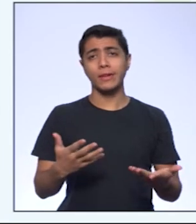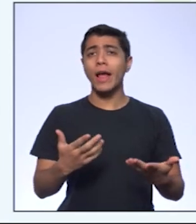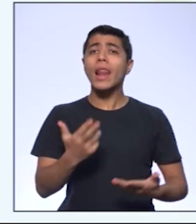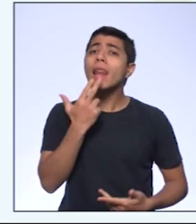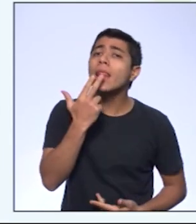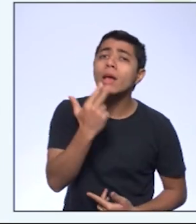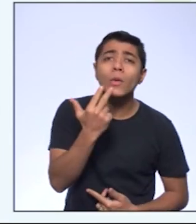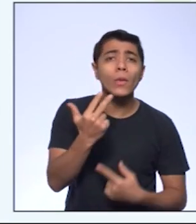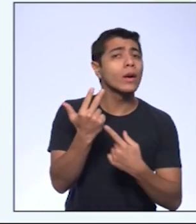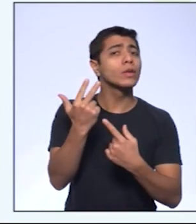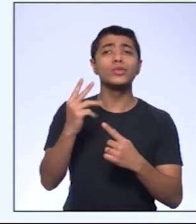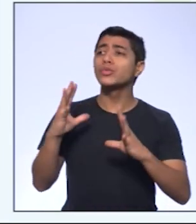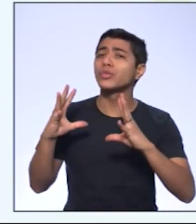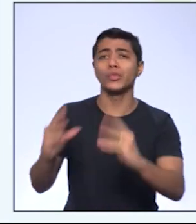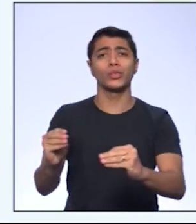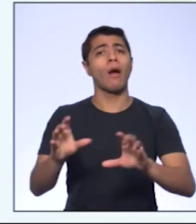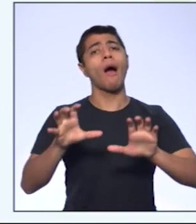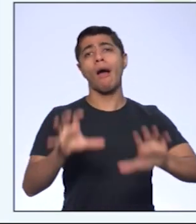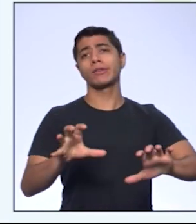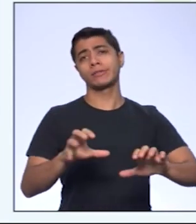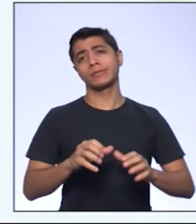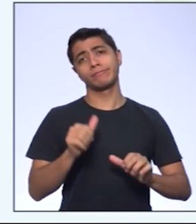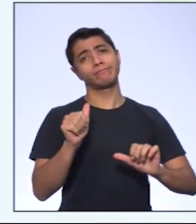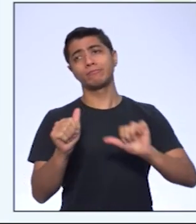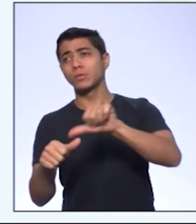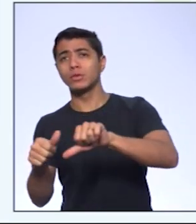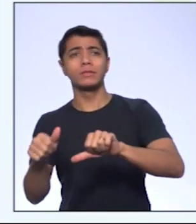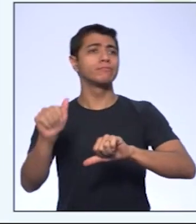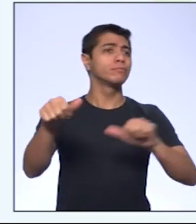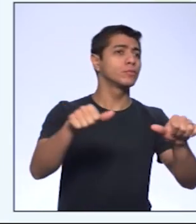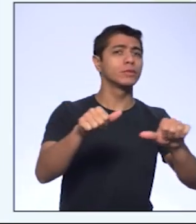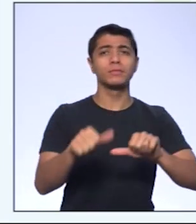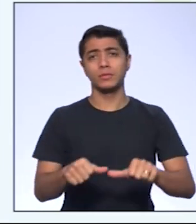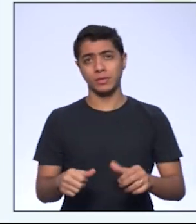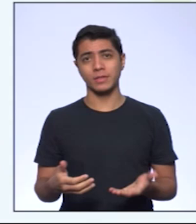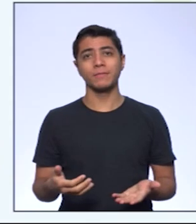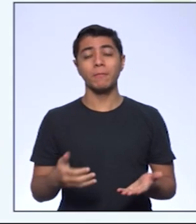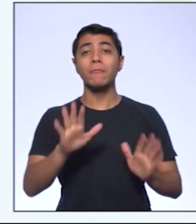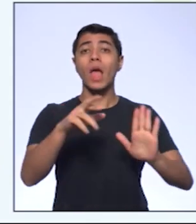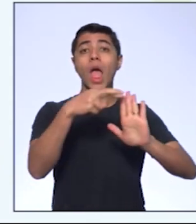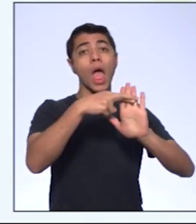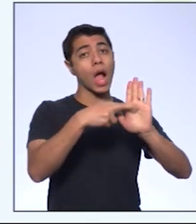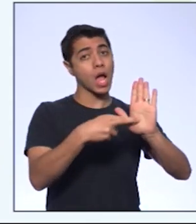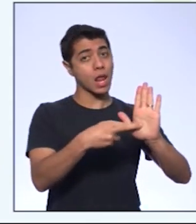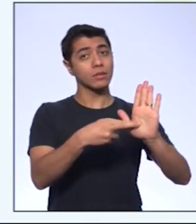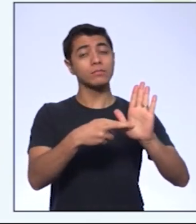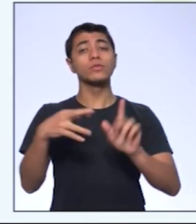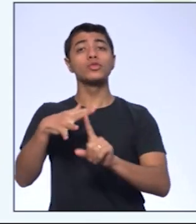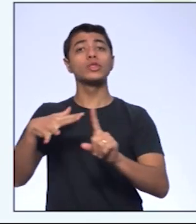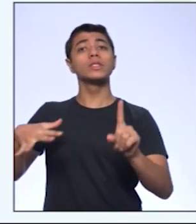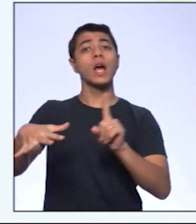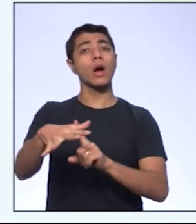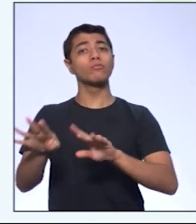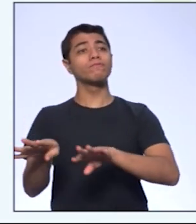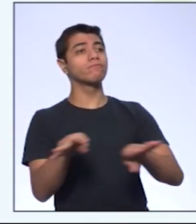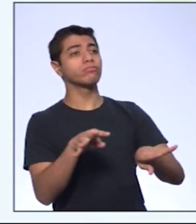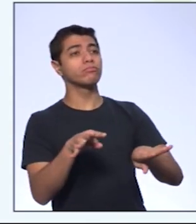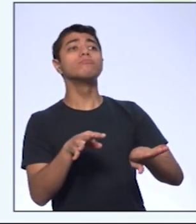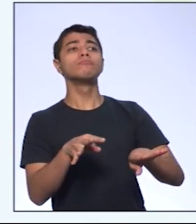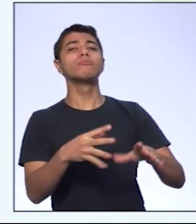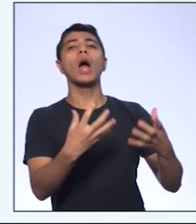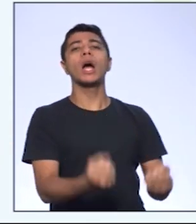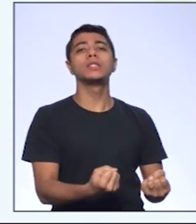variedades linguísticas, o texto mostra que as normas podem ser aprovadas ou condenadas socialmente, chamando a atenção do